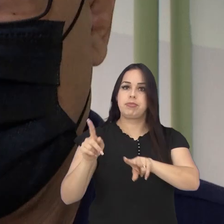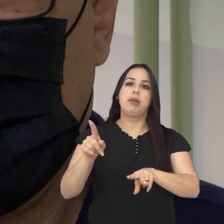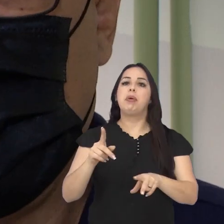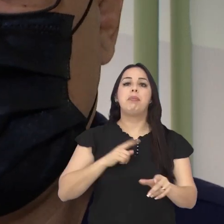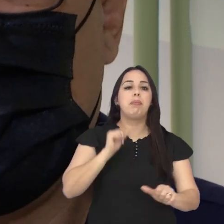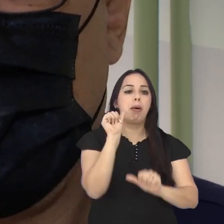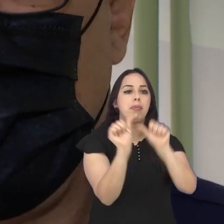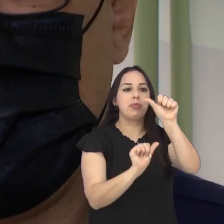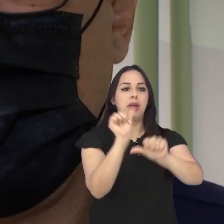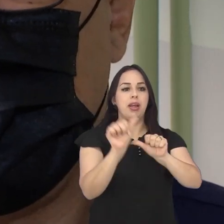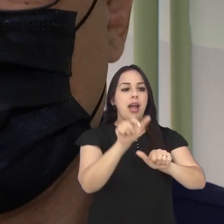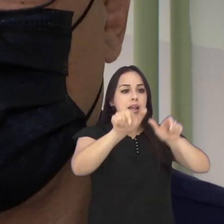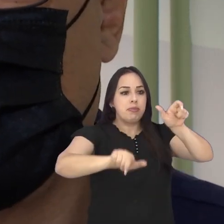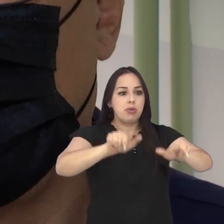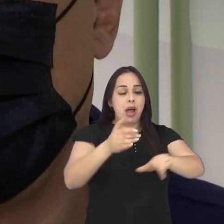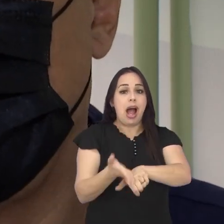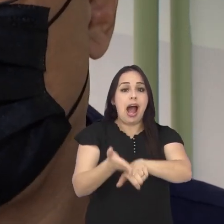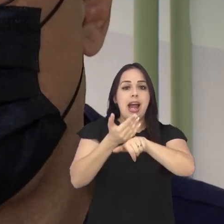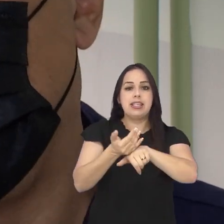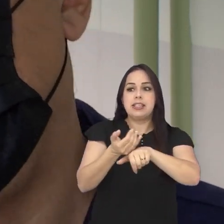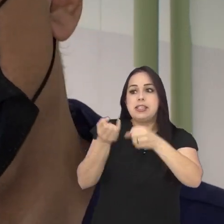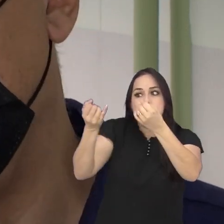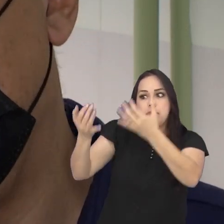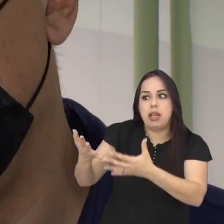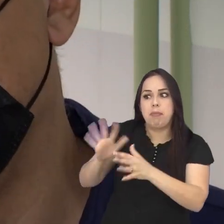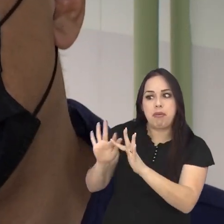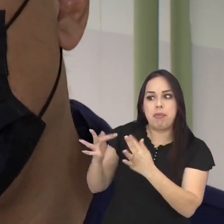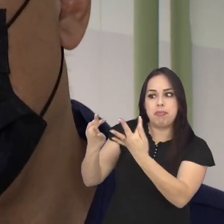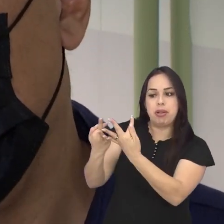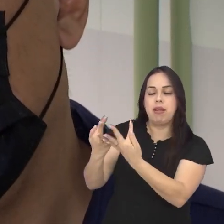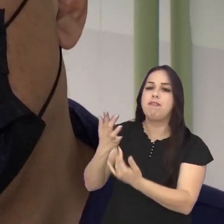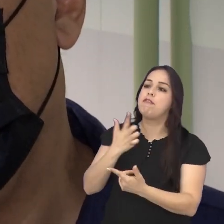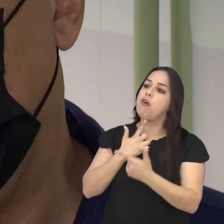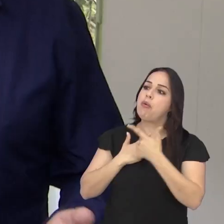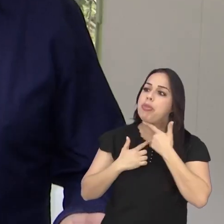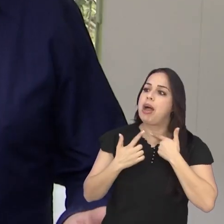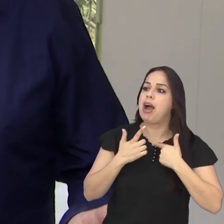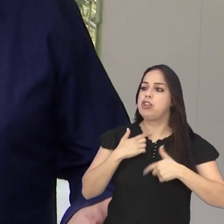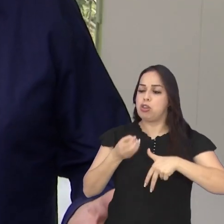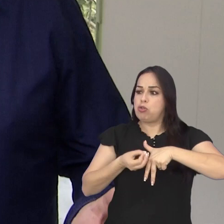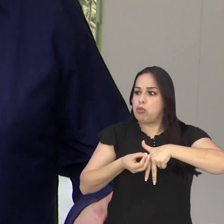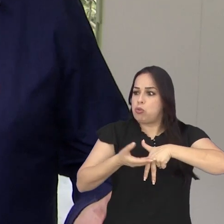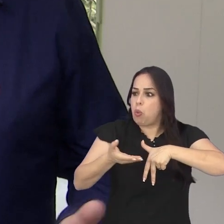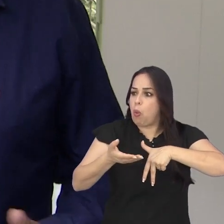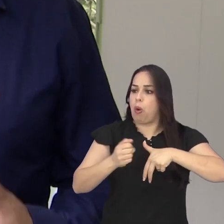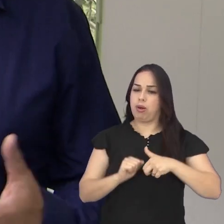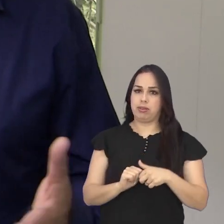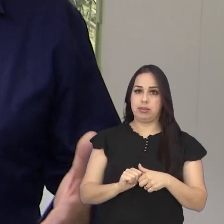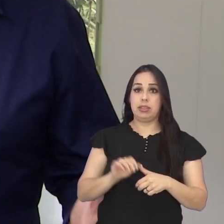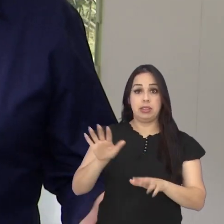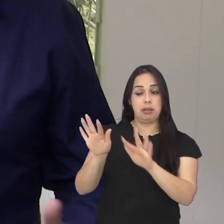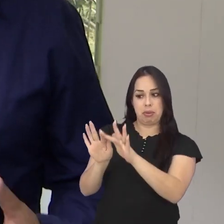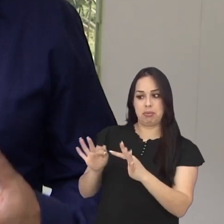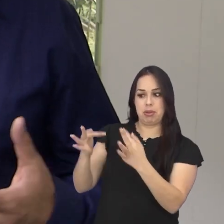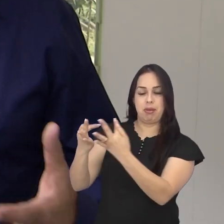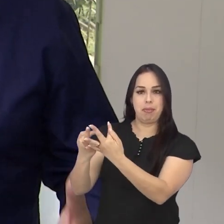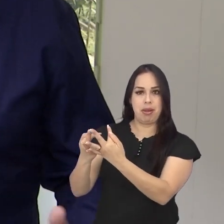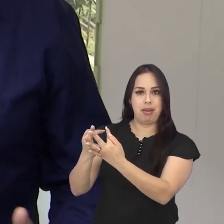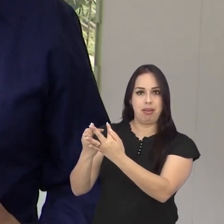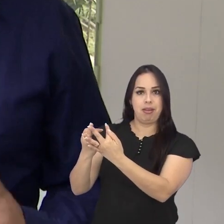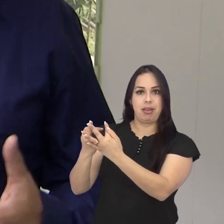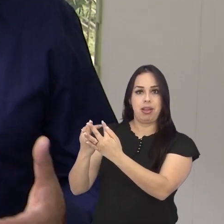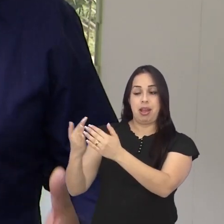para mudar esse cenário é preciso que cada pessoa bem claro para os seus familiares a sua vontade se tornar um doador